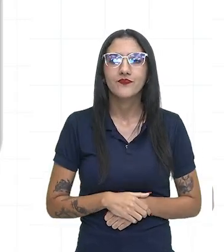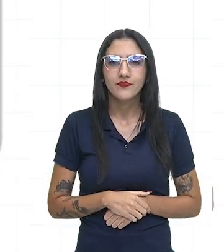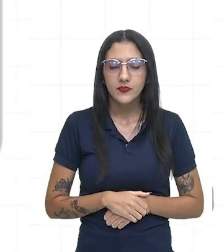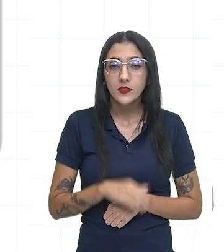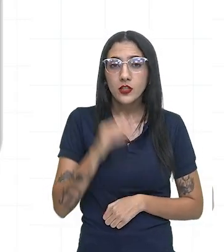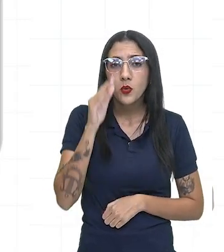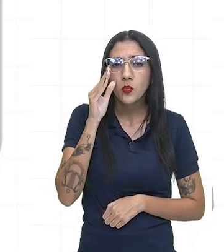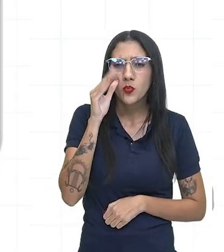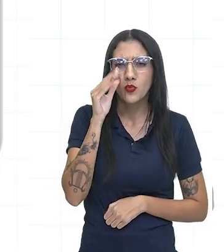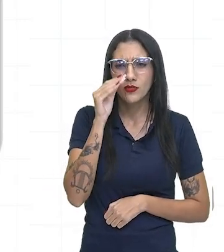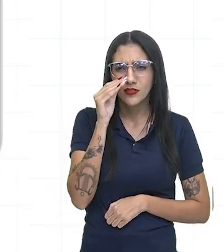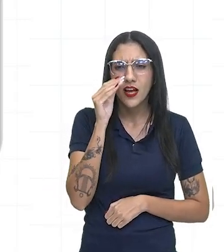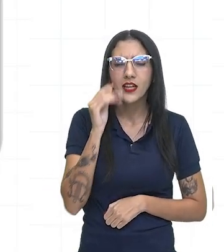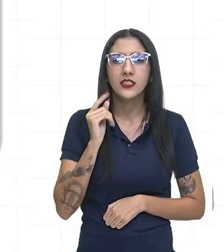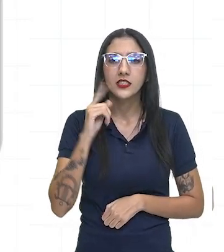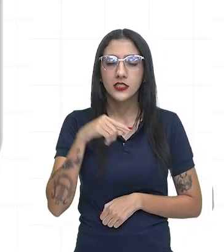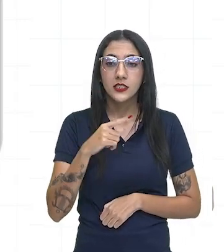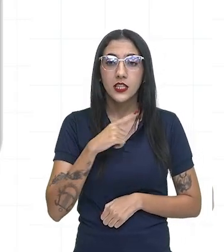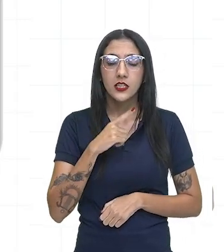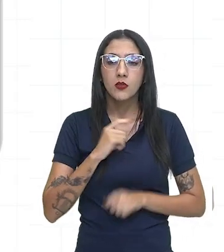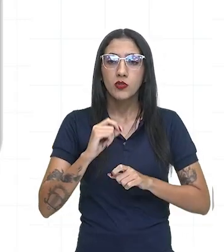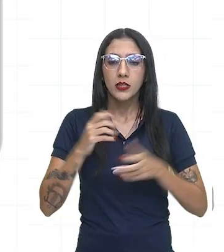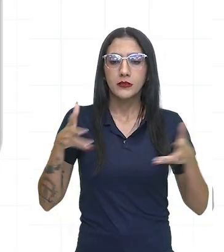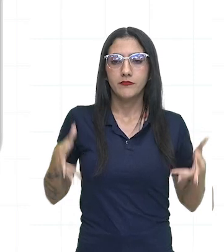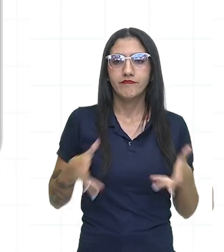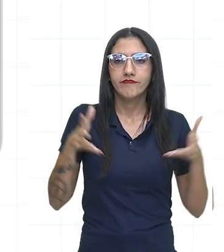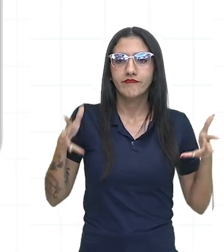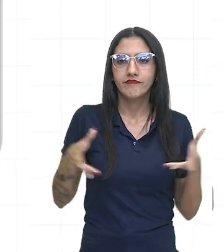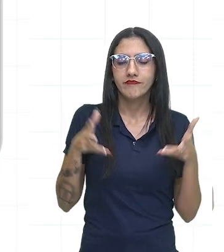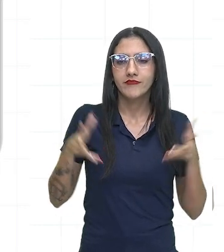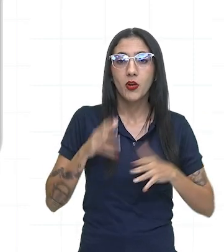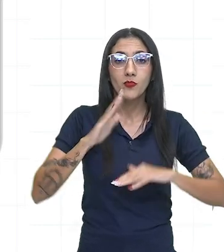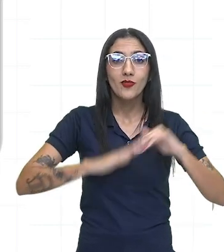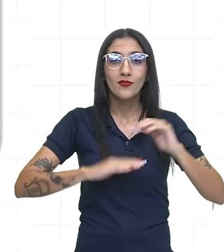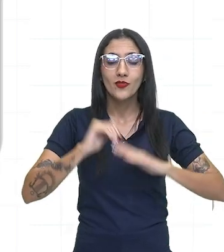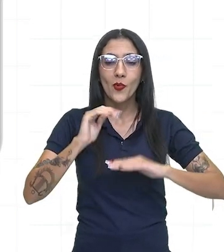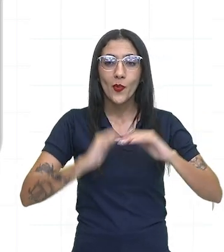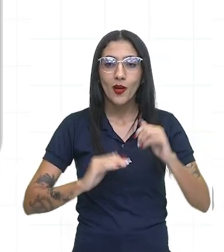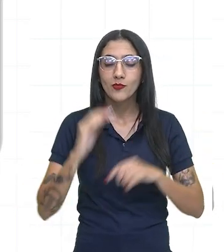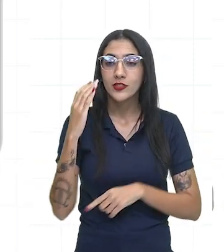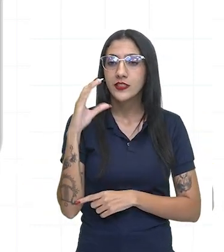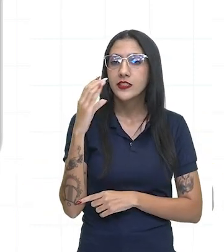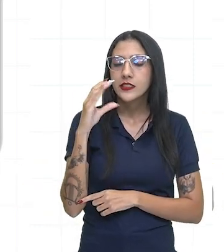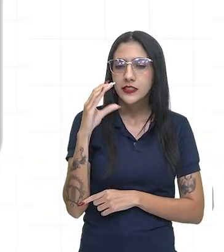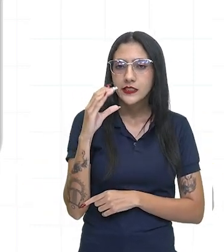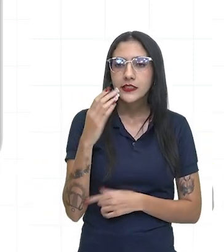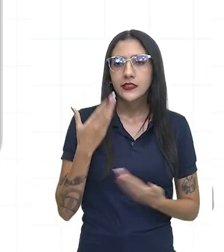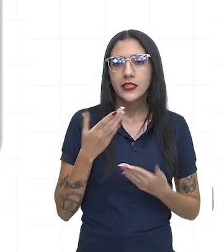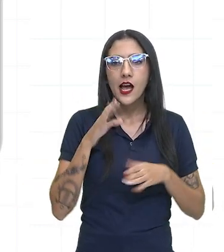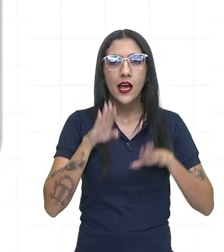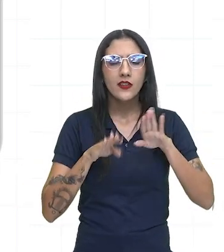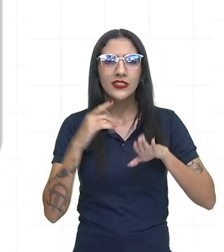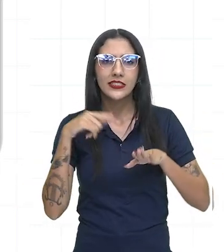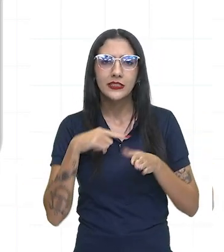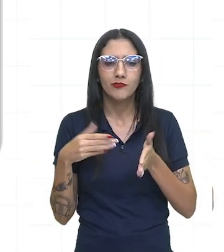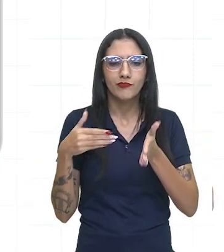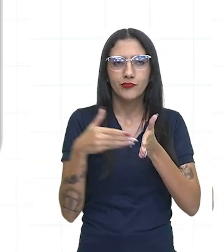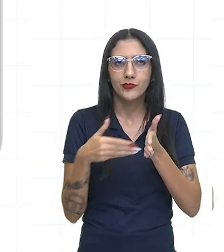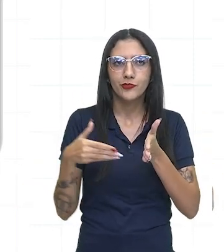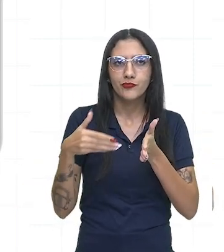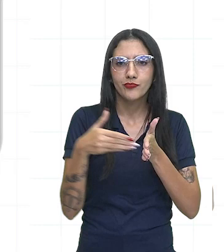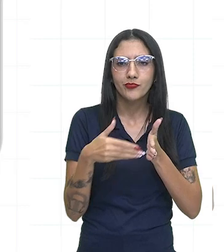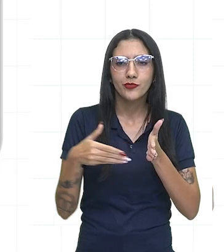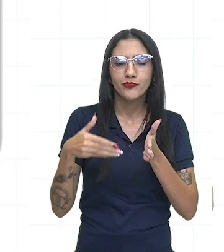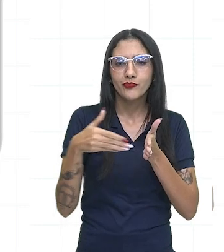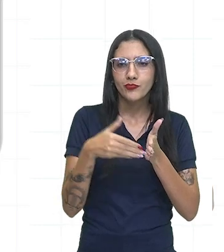mantém os cientistas motivados, né? E mesmo quando encontram obstáculos,